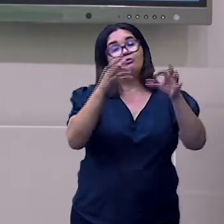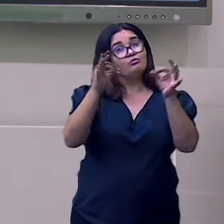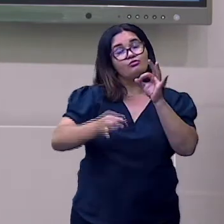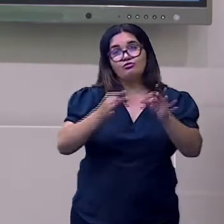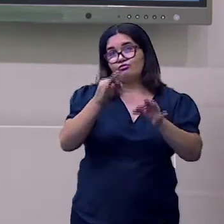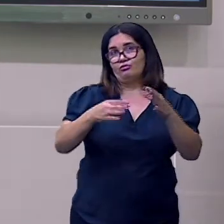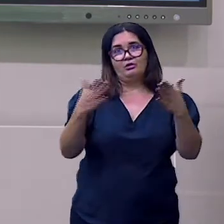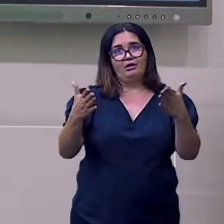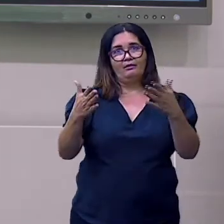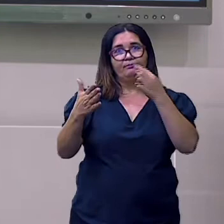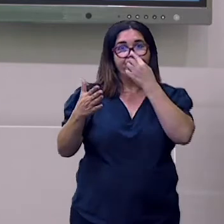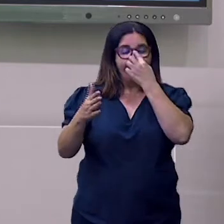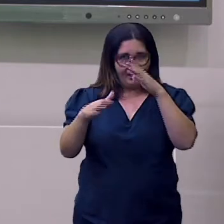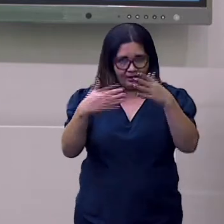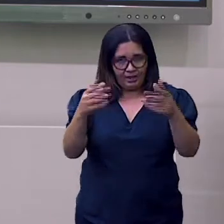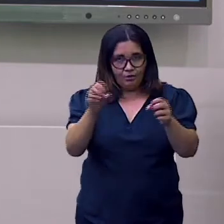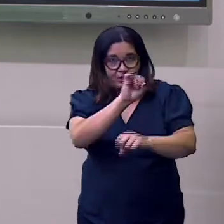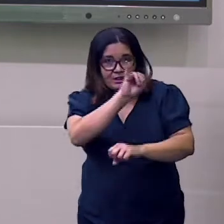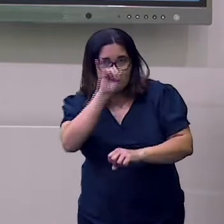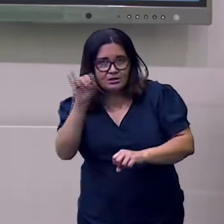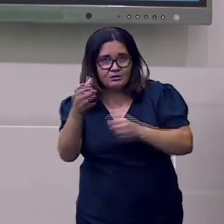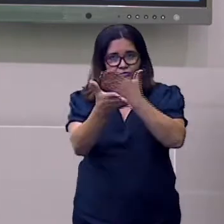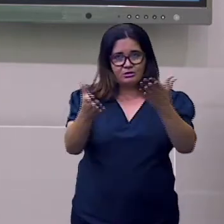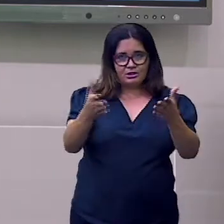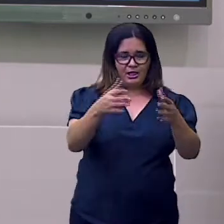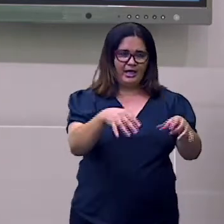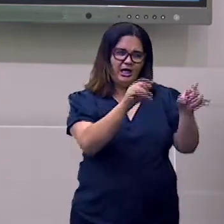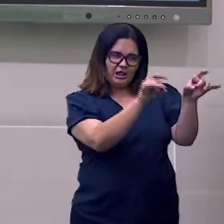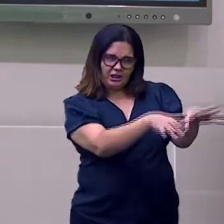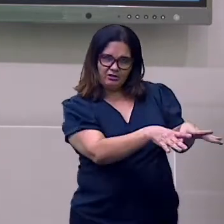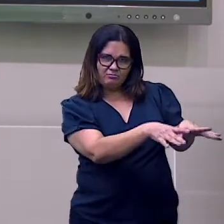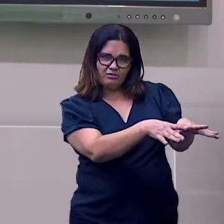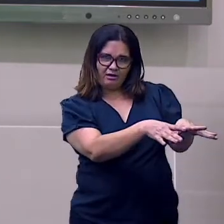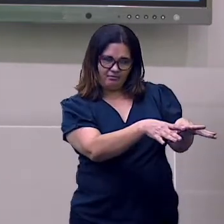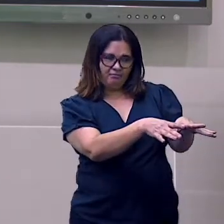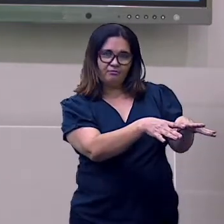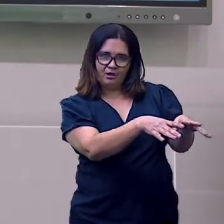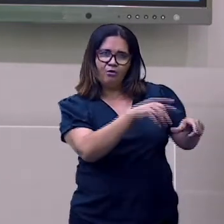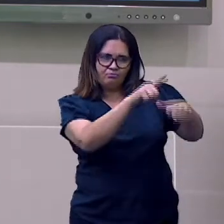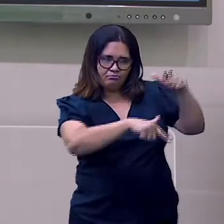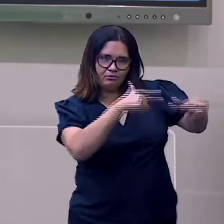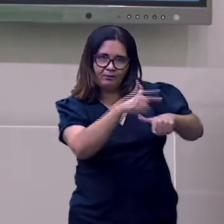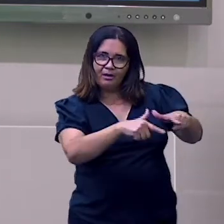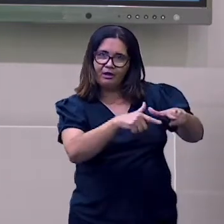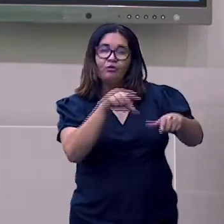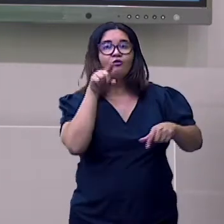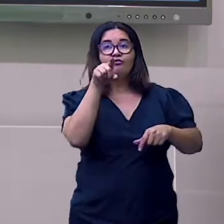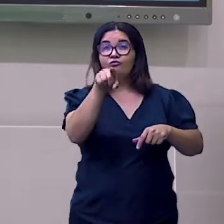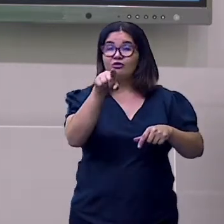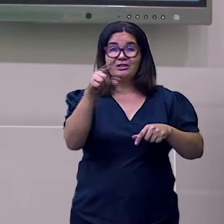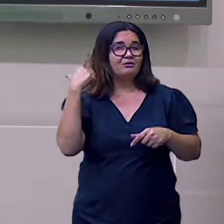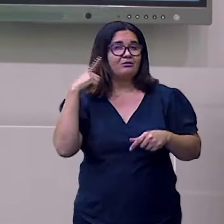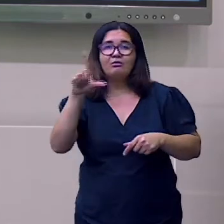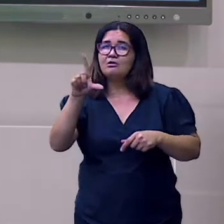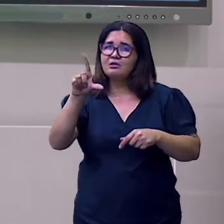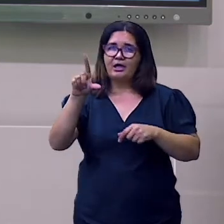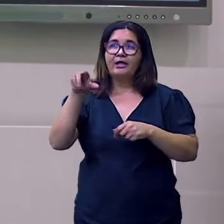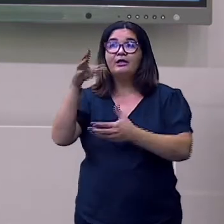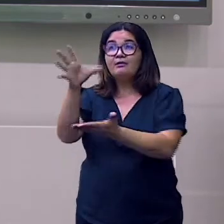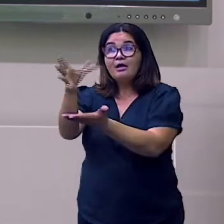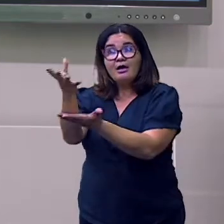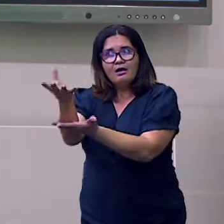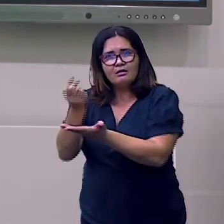demissão perde esse direito, não tem direito ao seguro-desemprego. Quinto, as